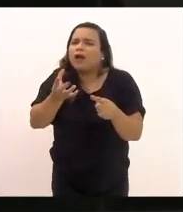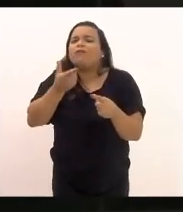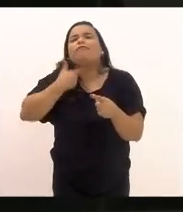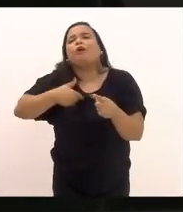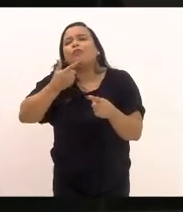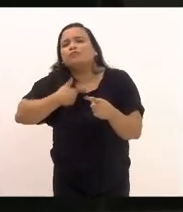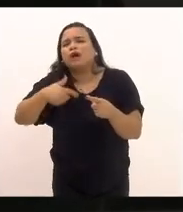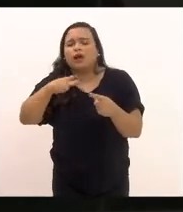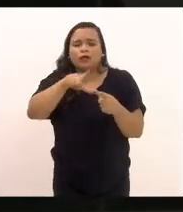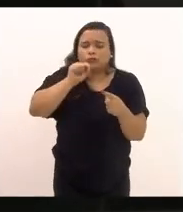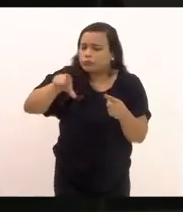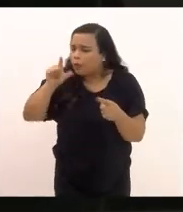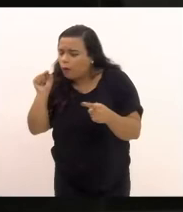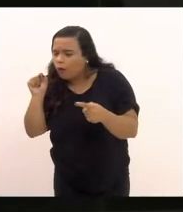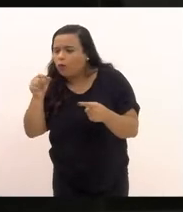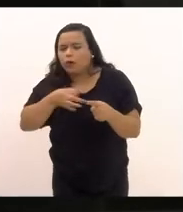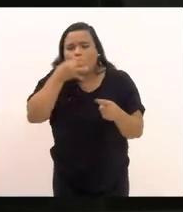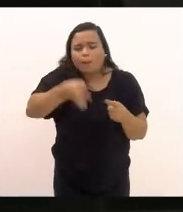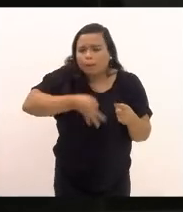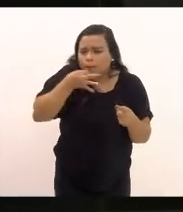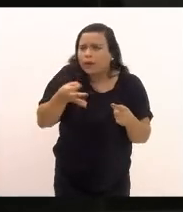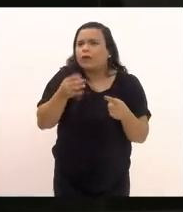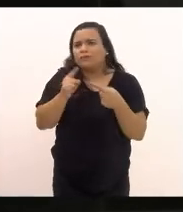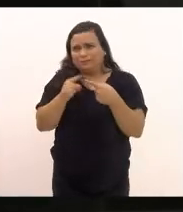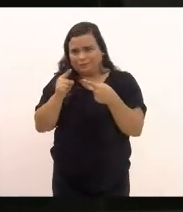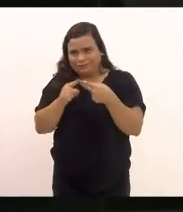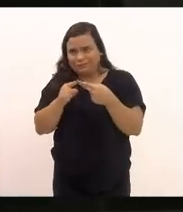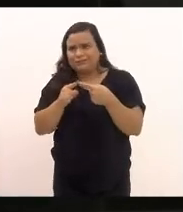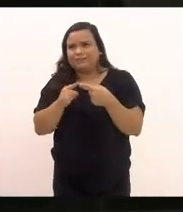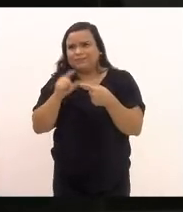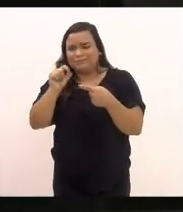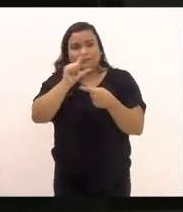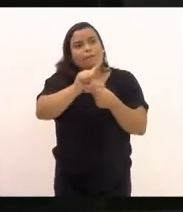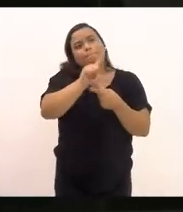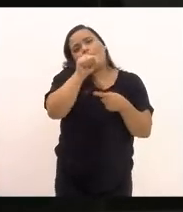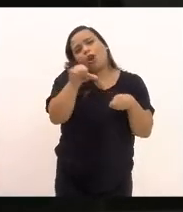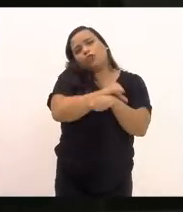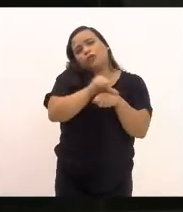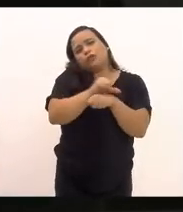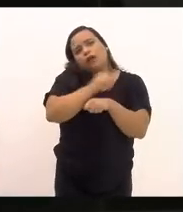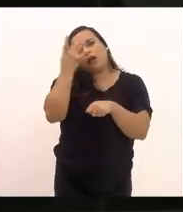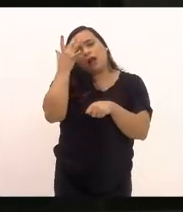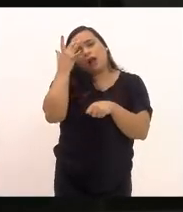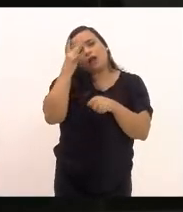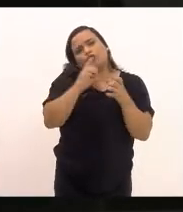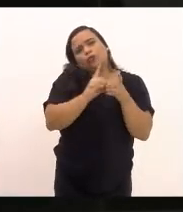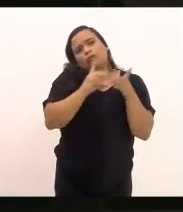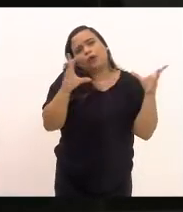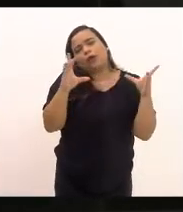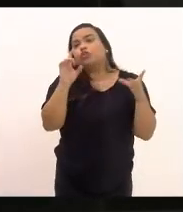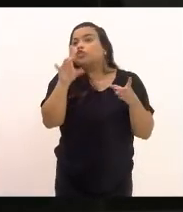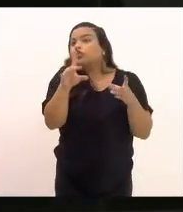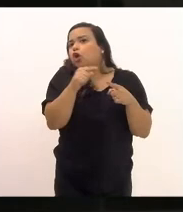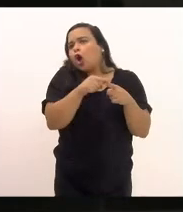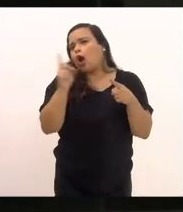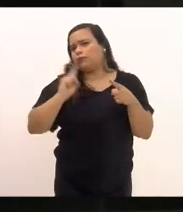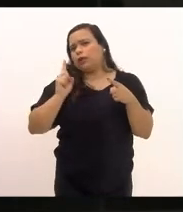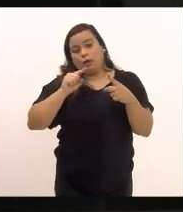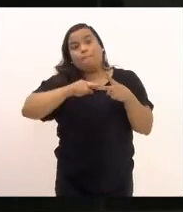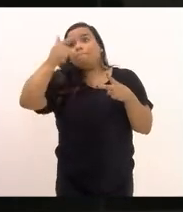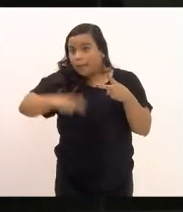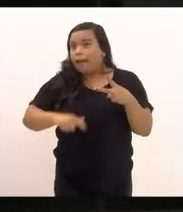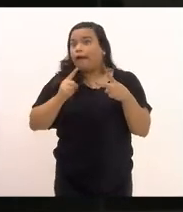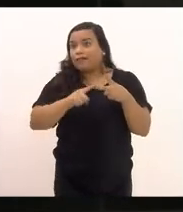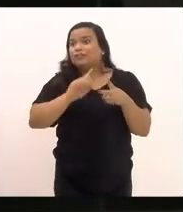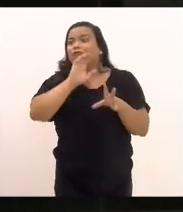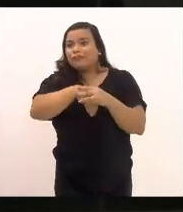de escolha para aquilo que consideram a melhor estratégia para a democracia. Foi além disso. o